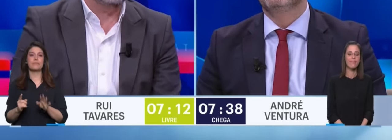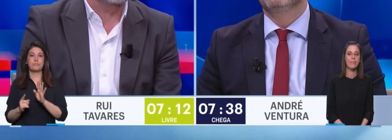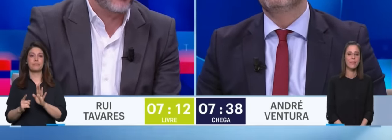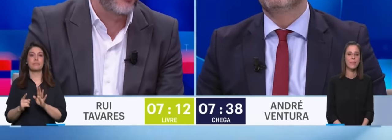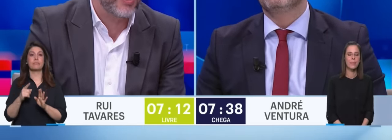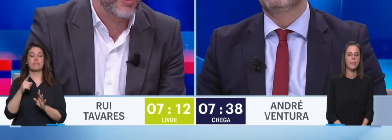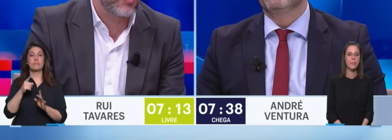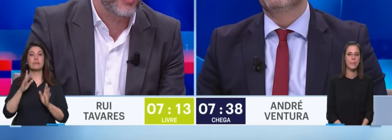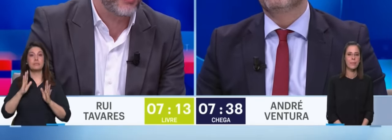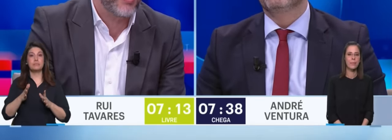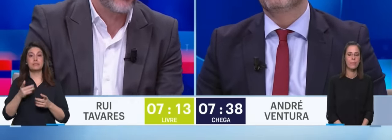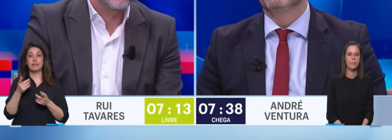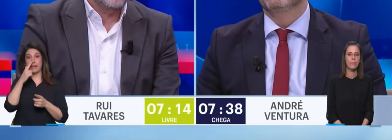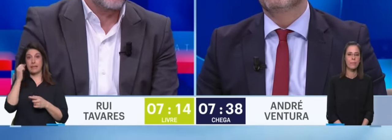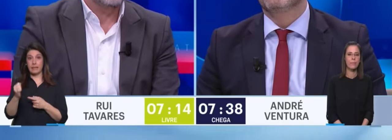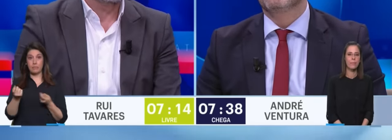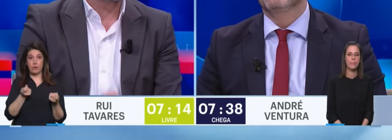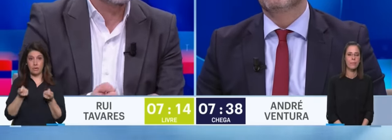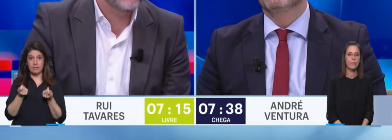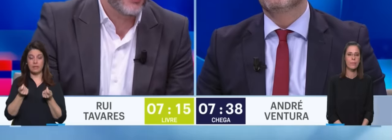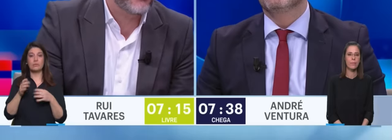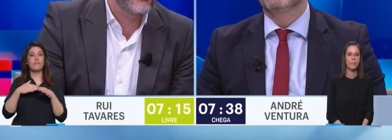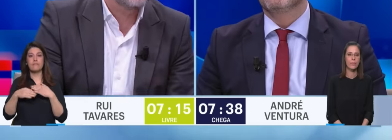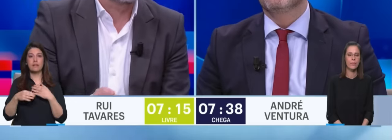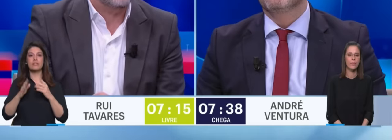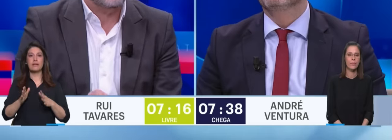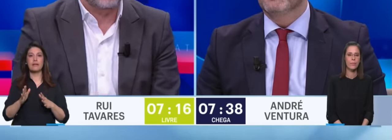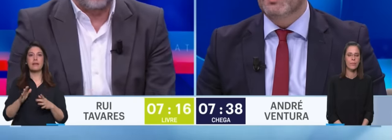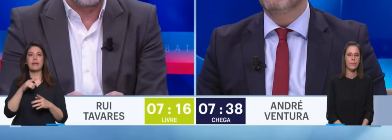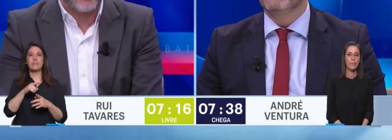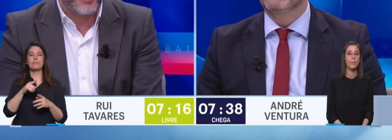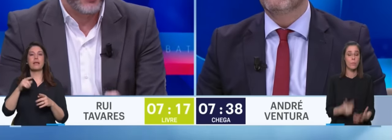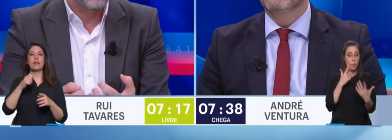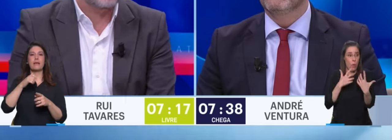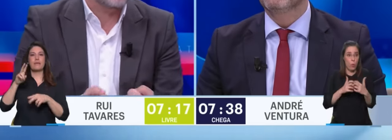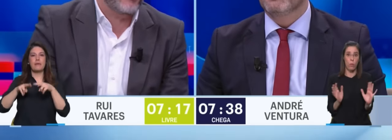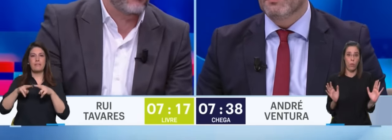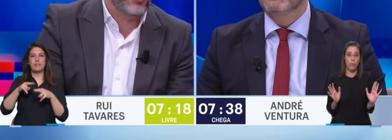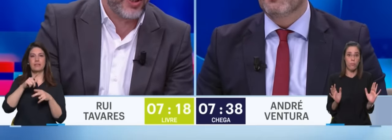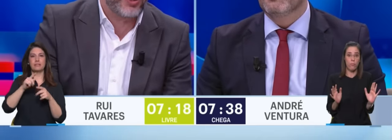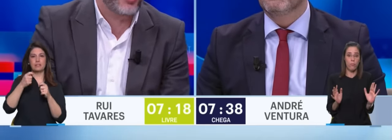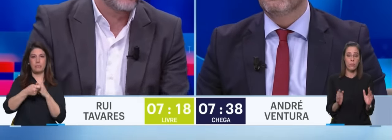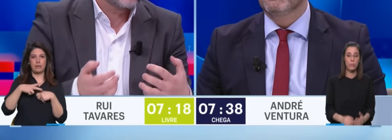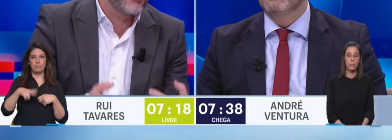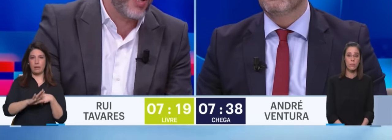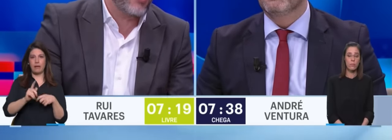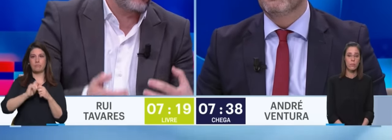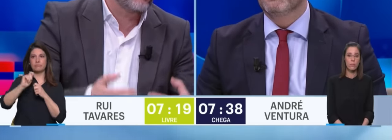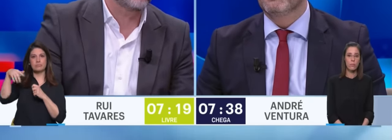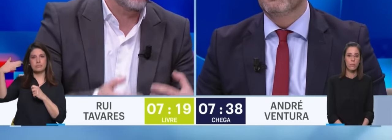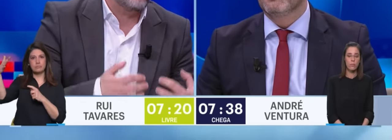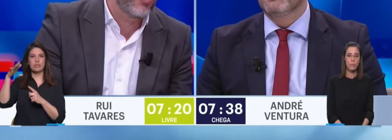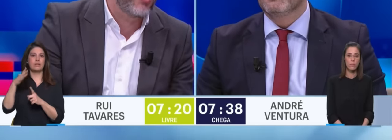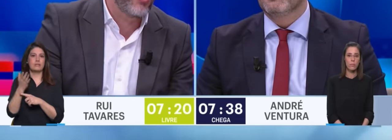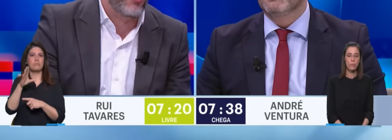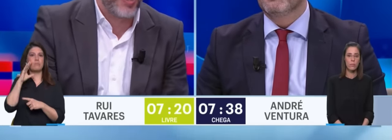no combate à criminalidade organizada é esvaziar sentido os offshores obrigar qualquer banco que esteja sediado em